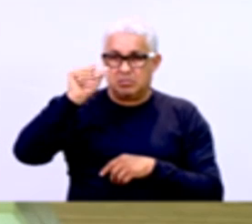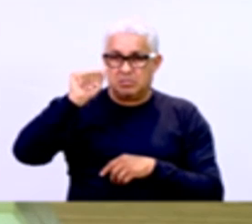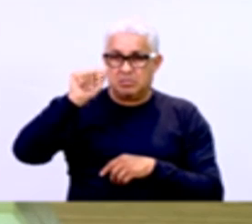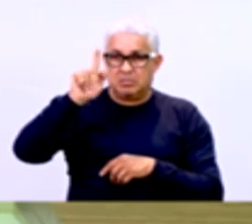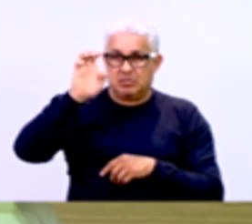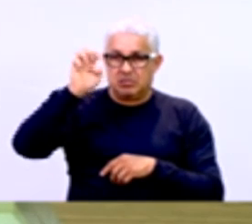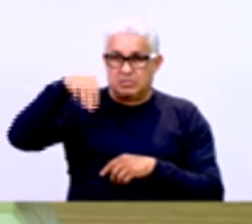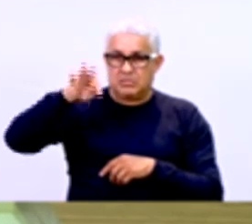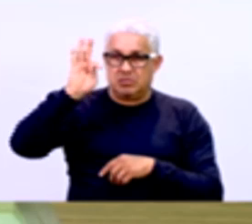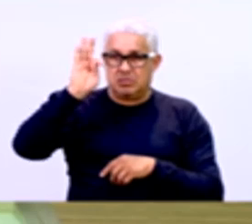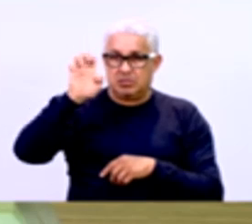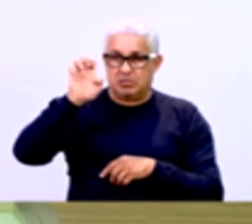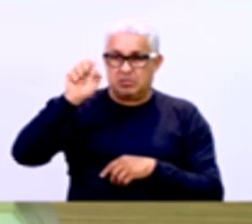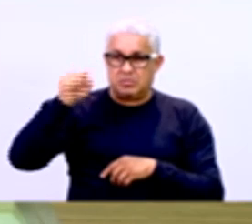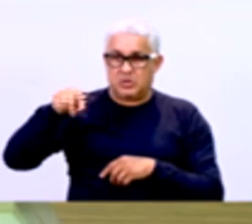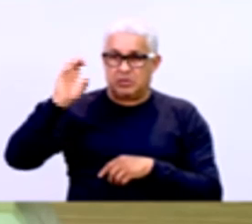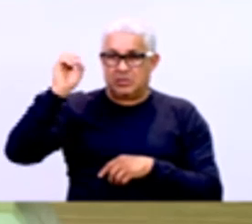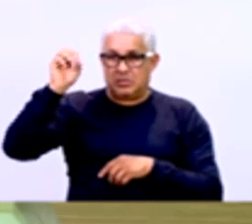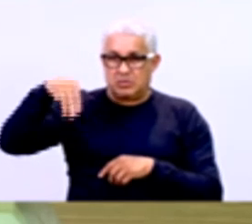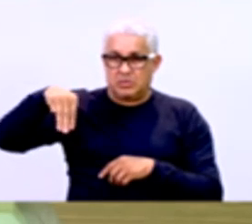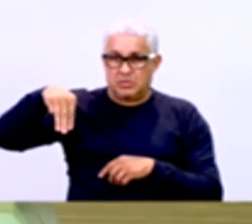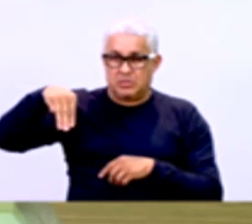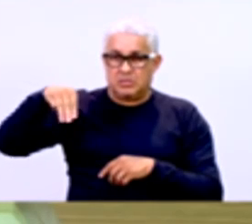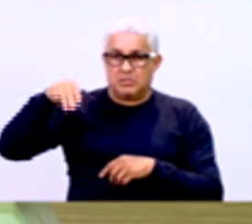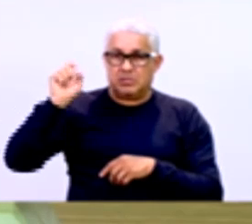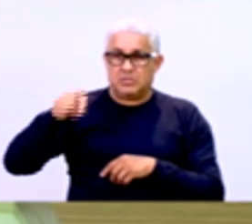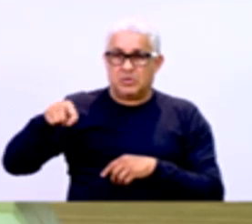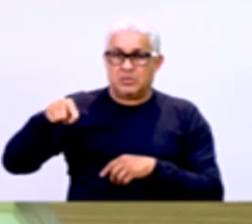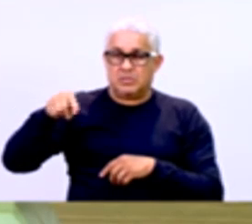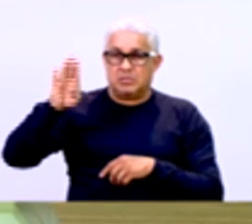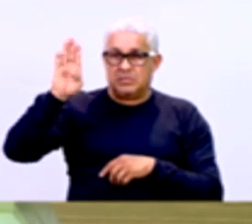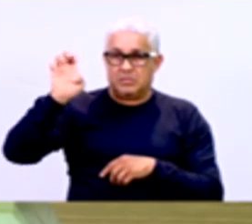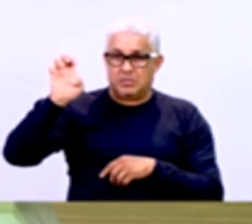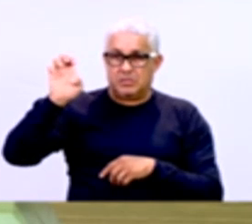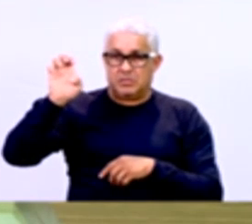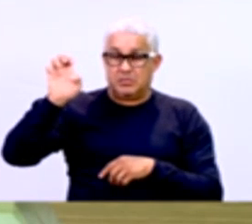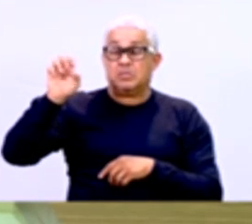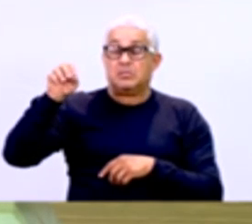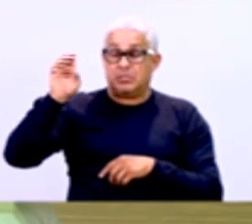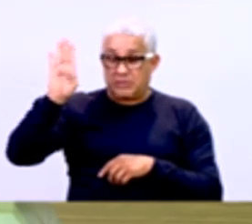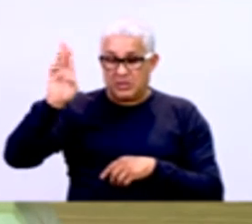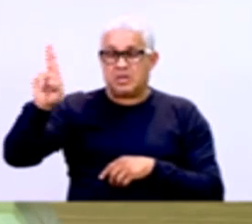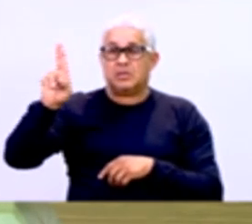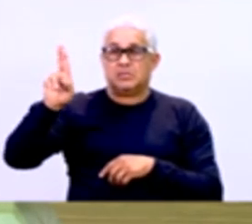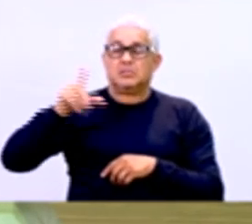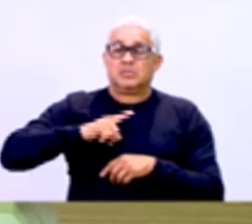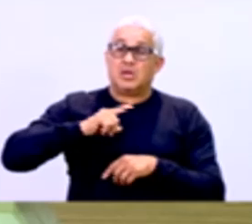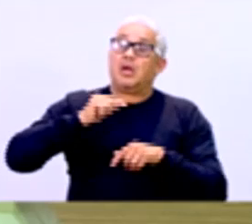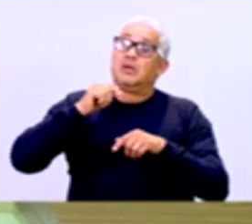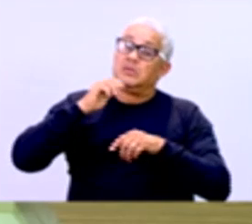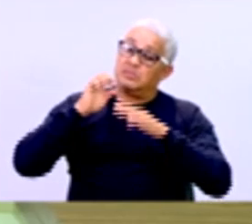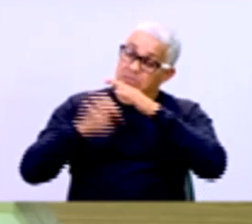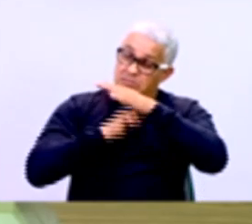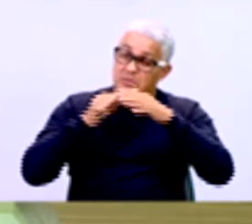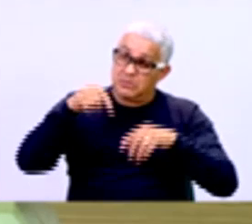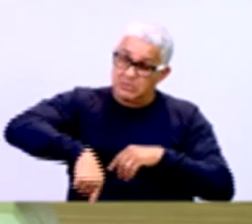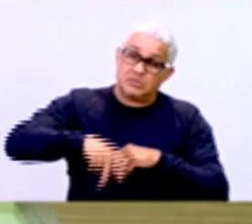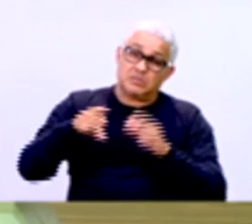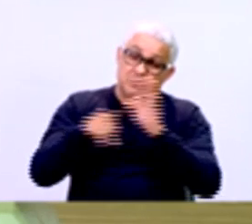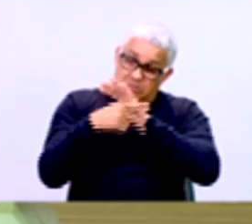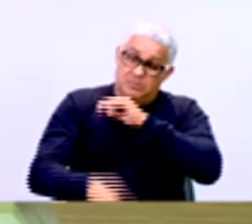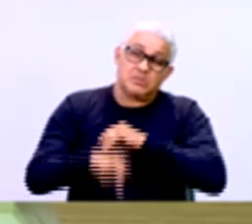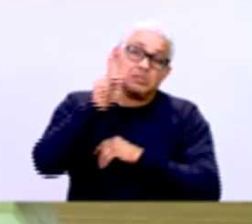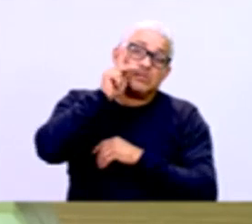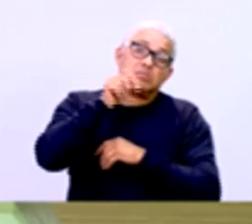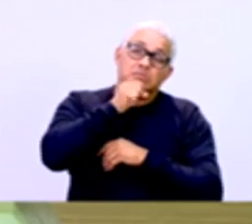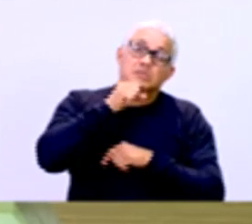www.amazoniadagente.com.br uma empresa que trabalha com reciclagem de componentes eletrônicos aqui em Porto Velho.